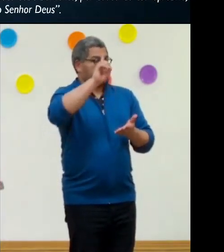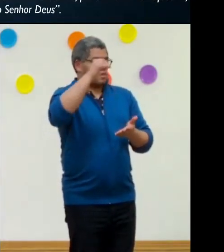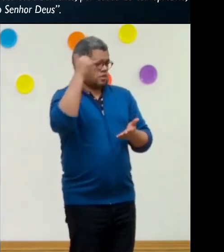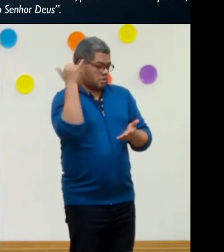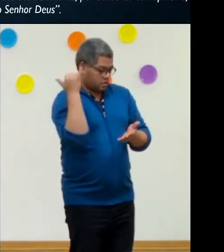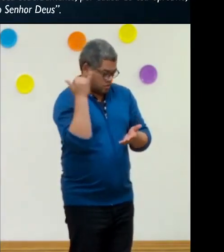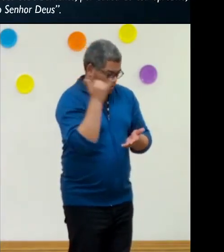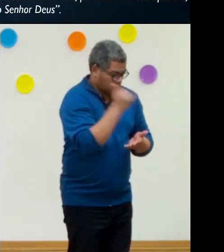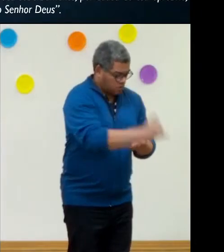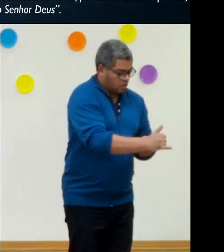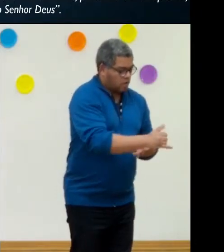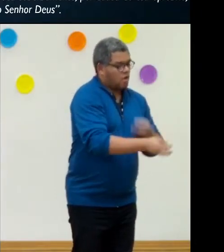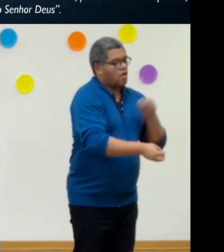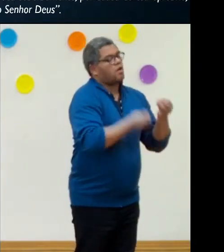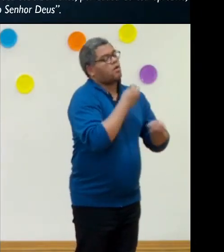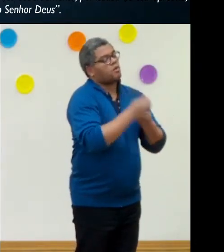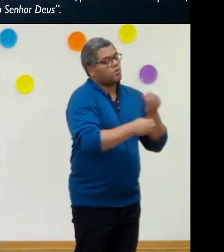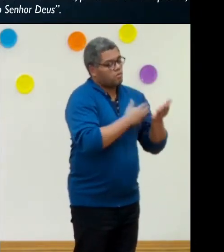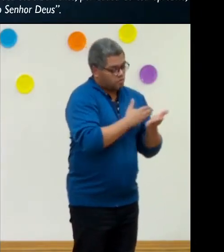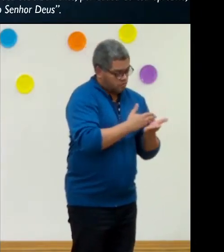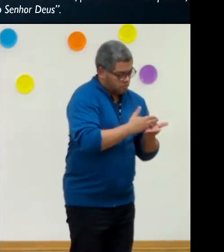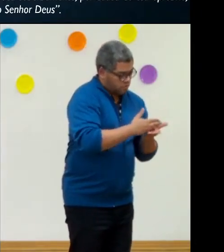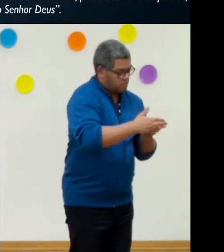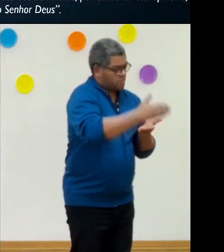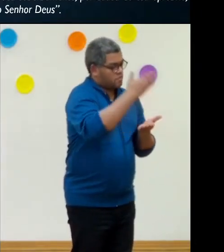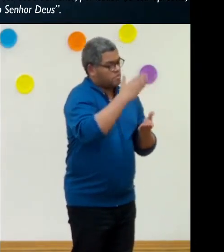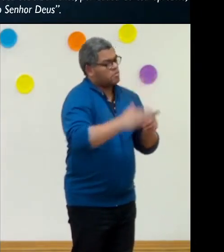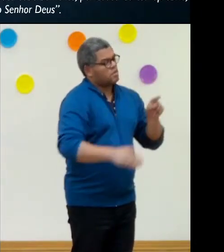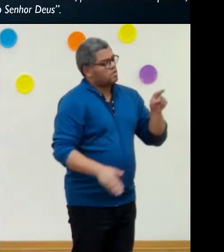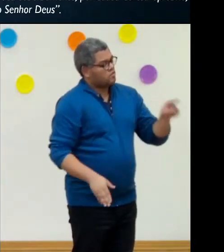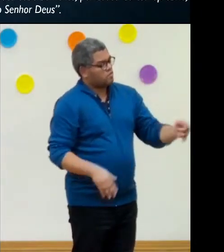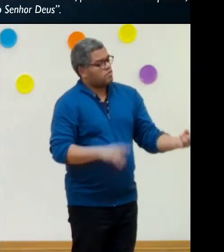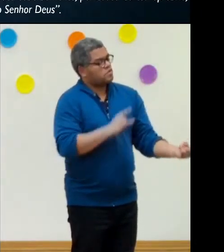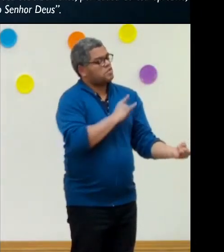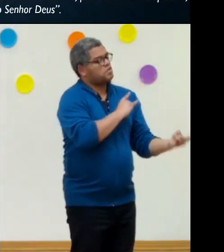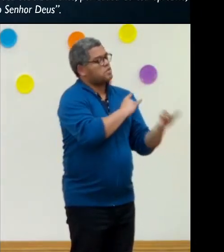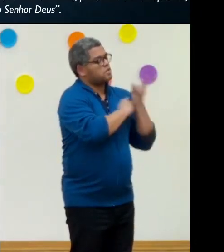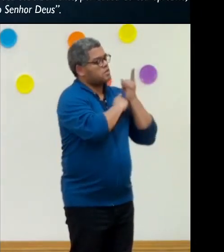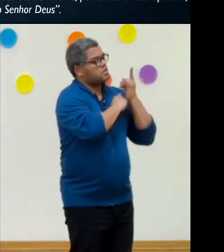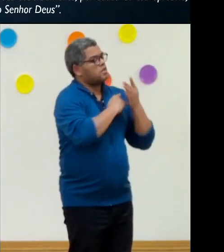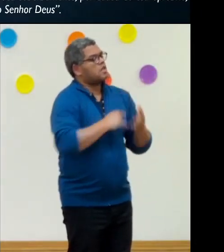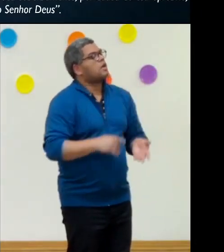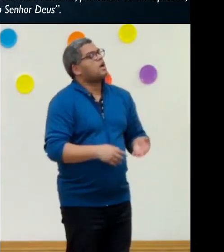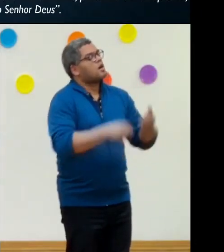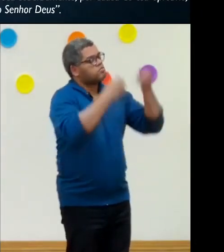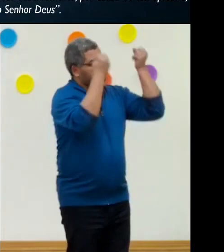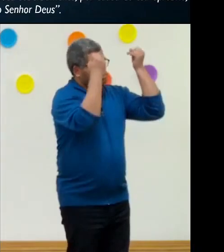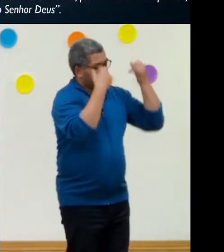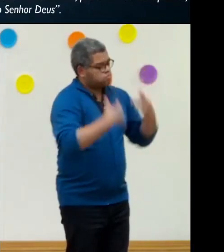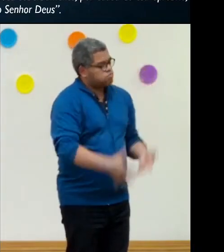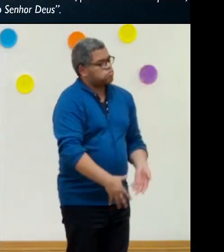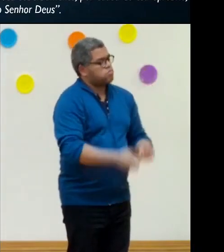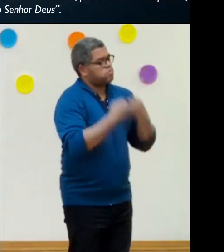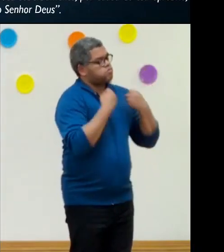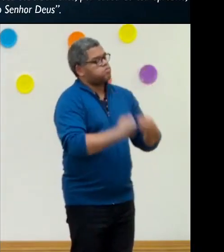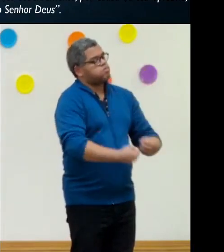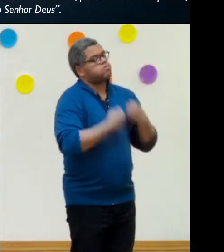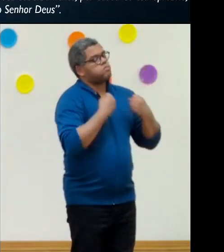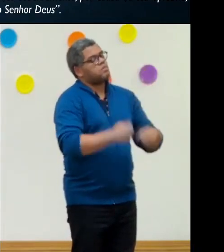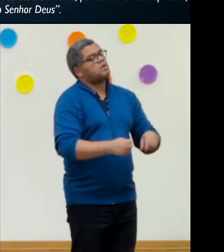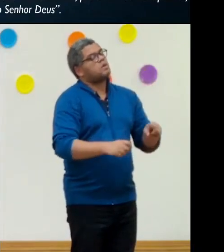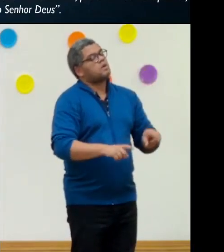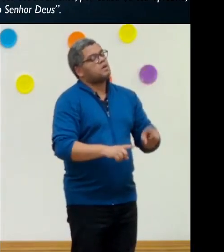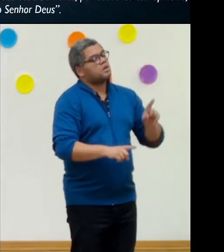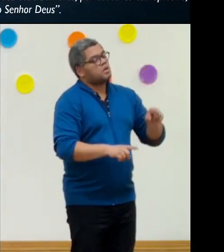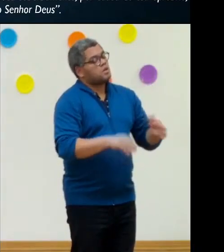eu tirei você, eu te enfeitei, e você me traiu, e aí dá a descrição pesada. E no final ele diz,